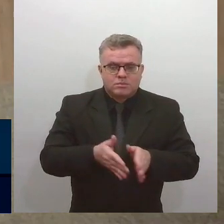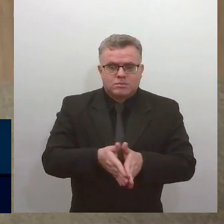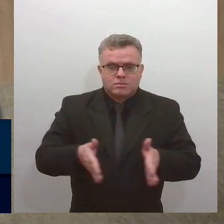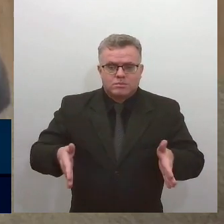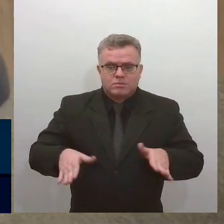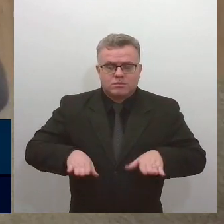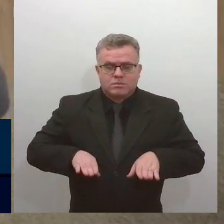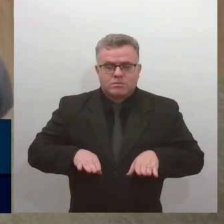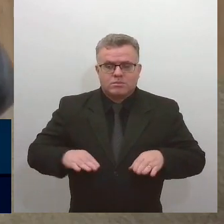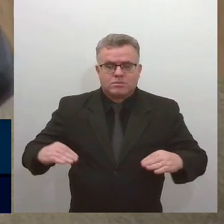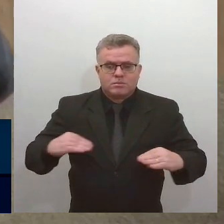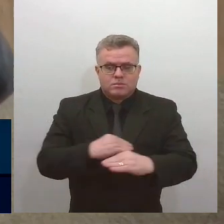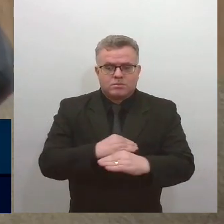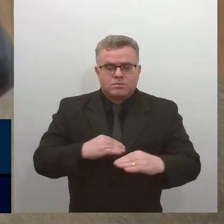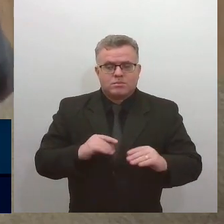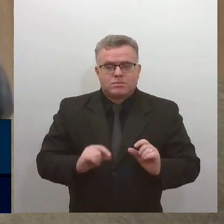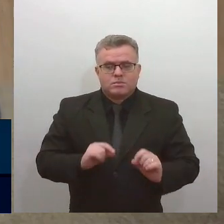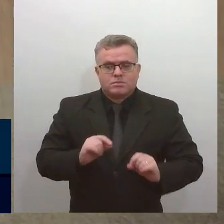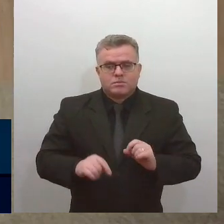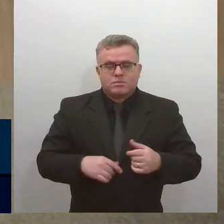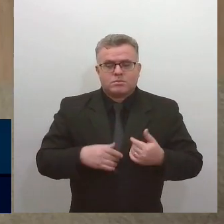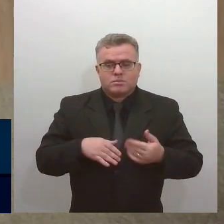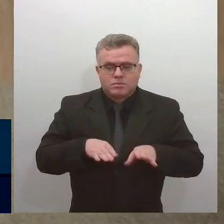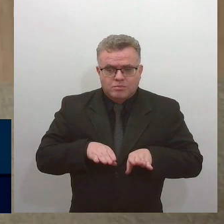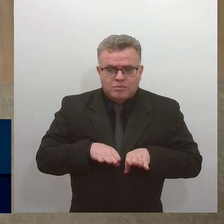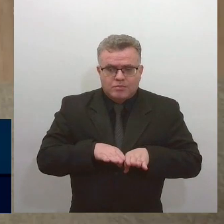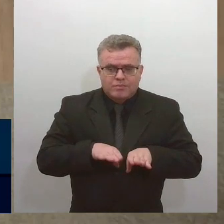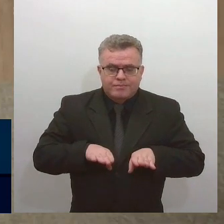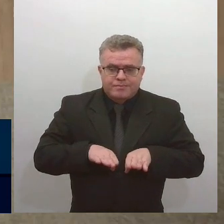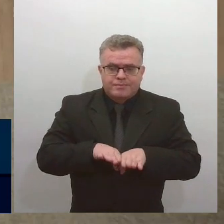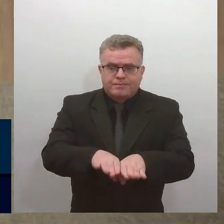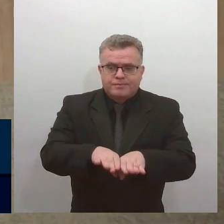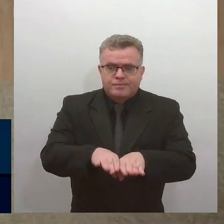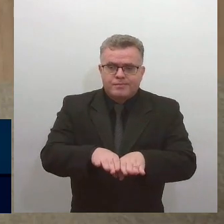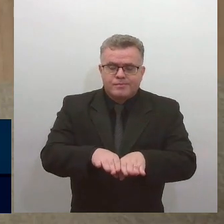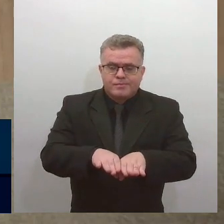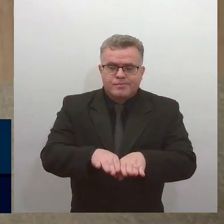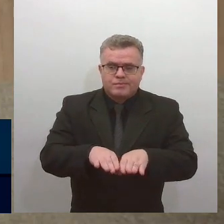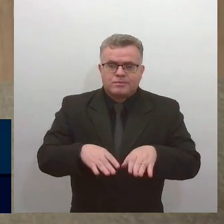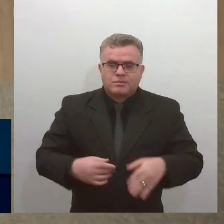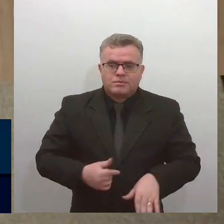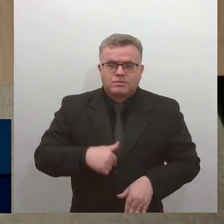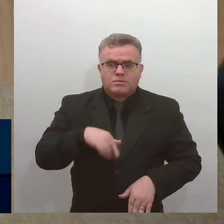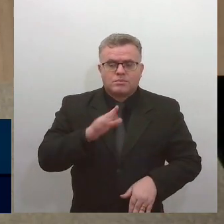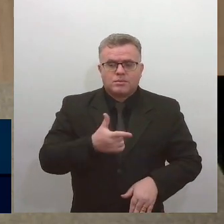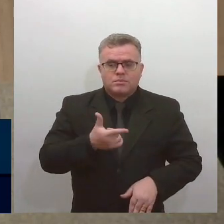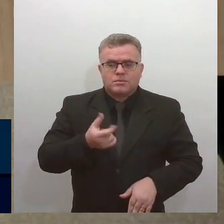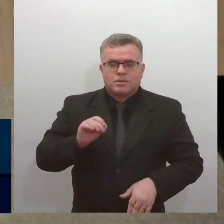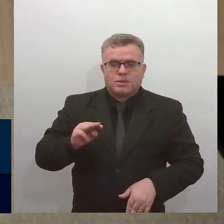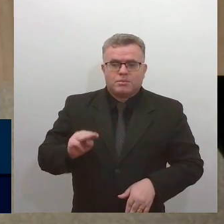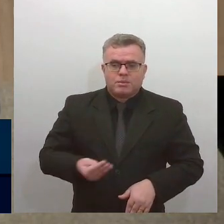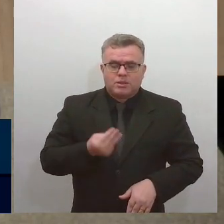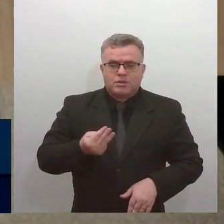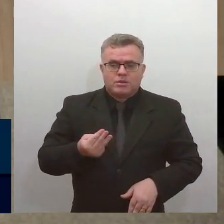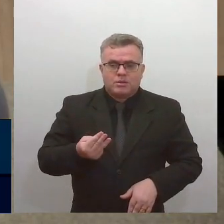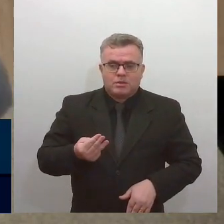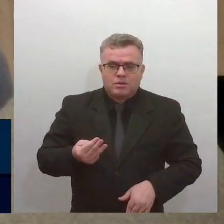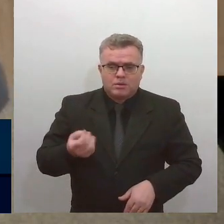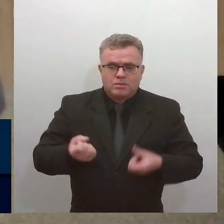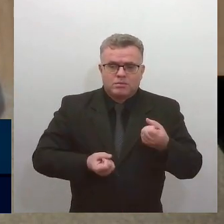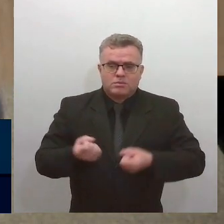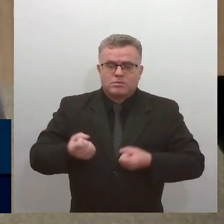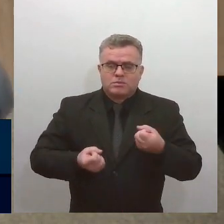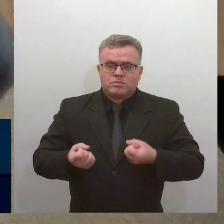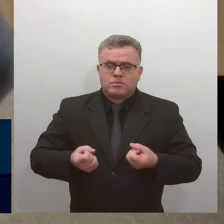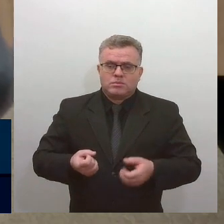passando 20 mais de 20.000 veículos dia me parece que após 12.000 veículos dia